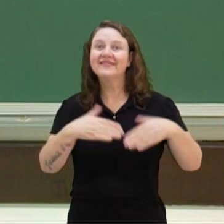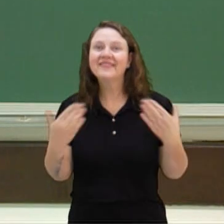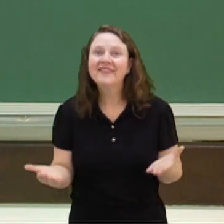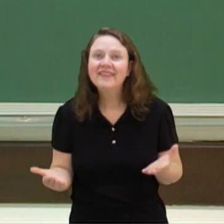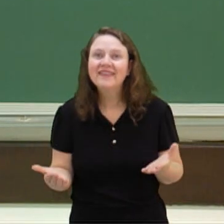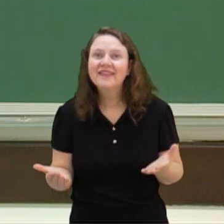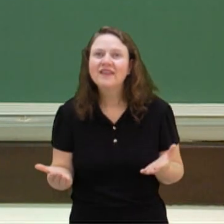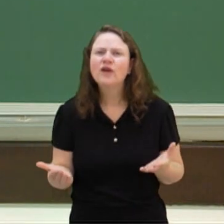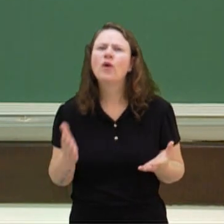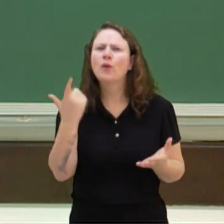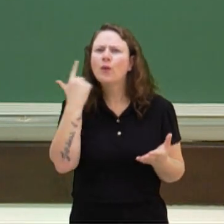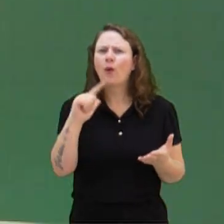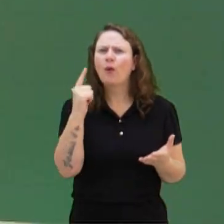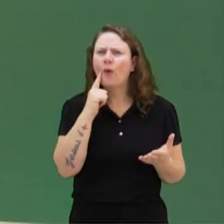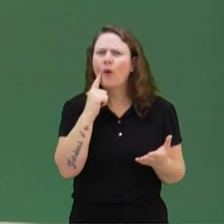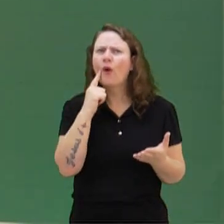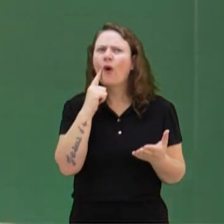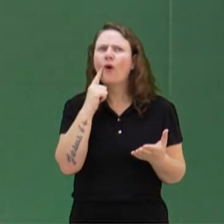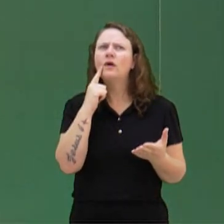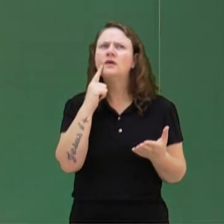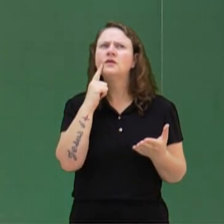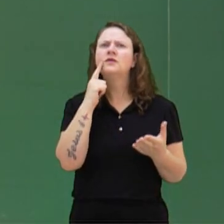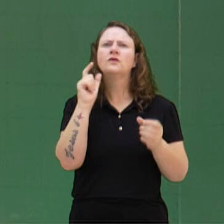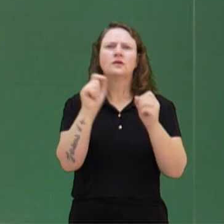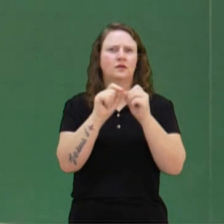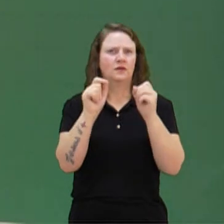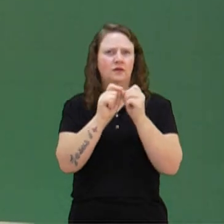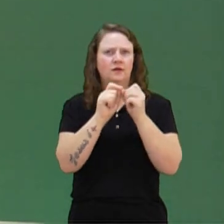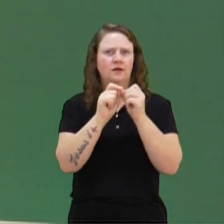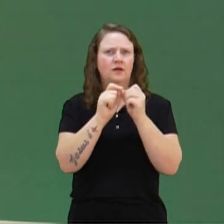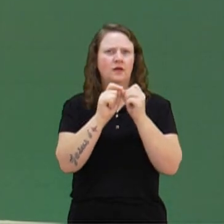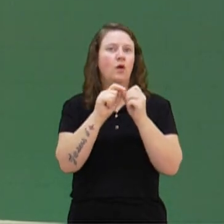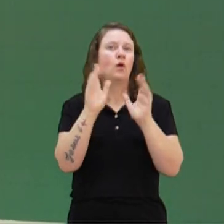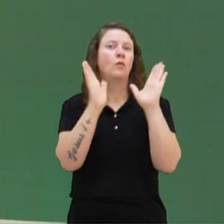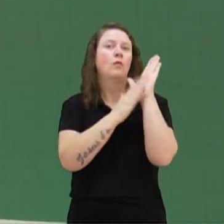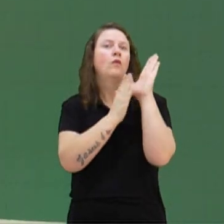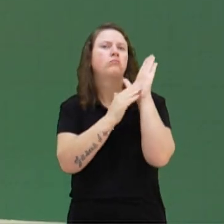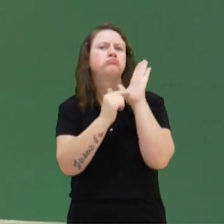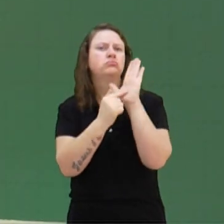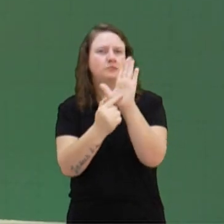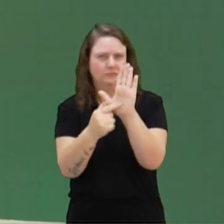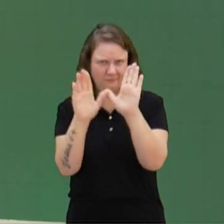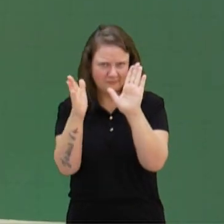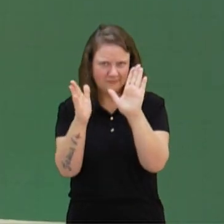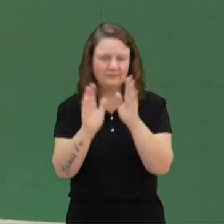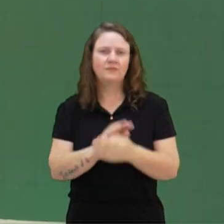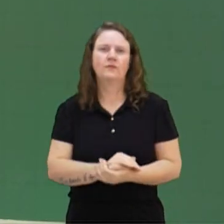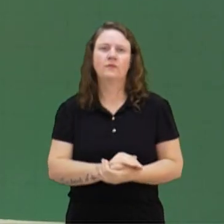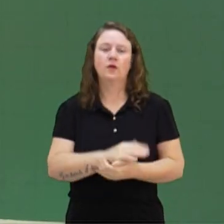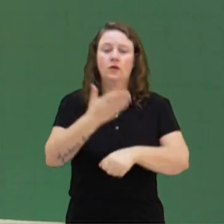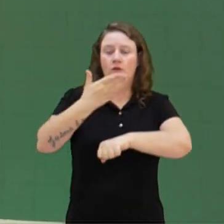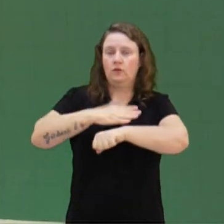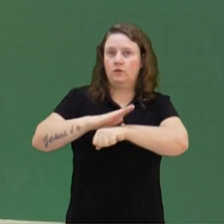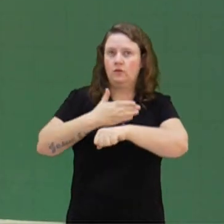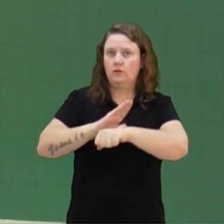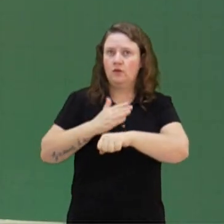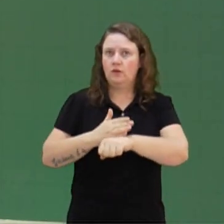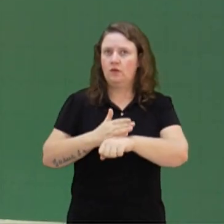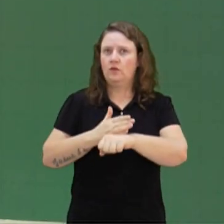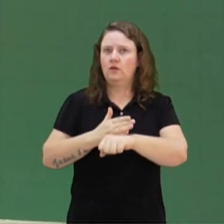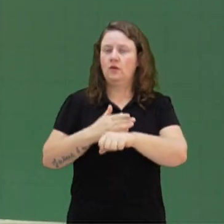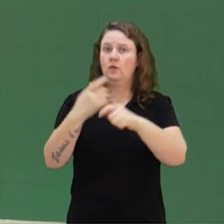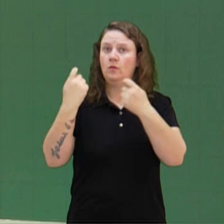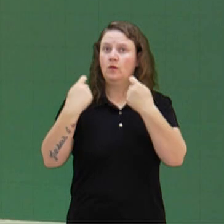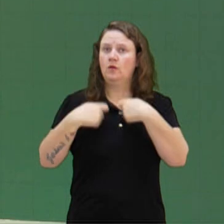aí, pessoal, conseguiram resolver aqui as questões propostas? Esse é um exercício que exige